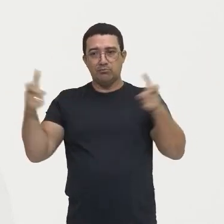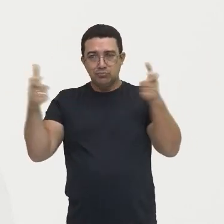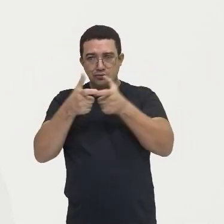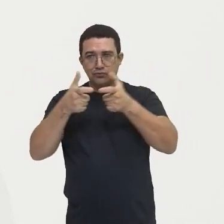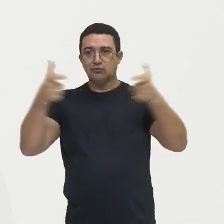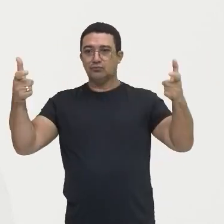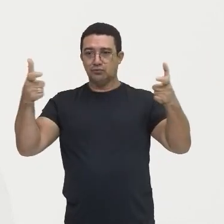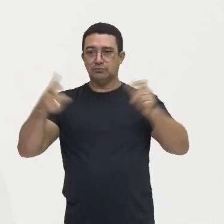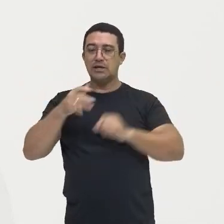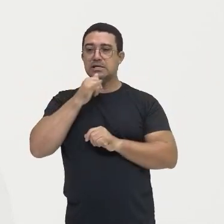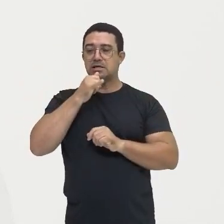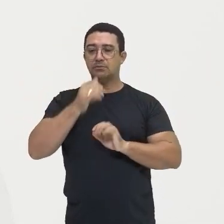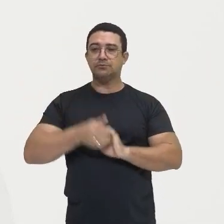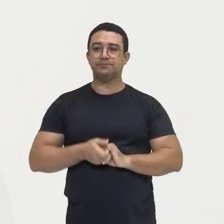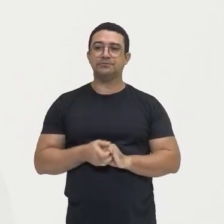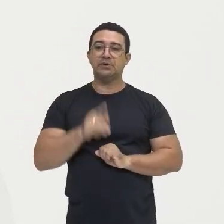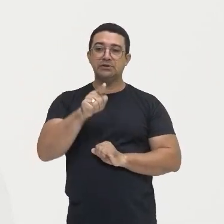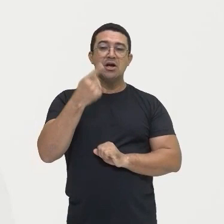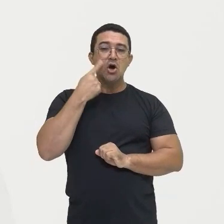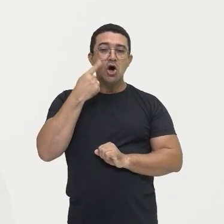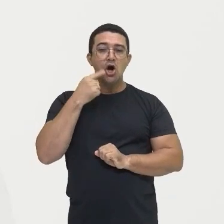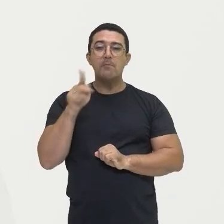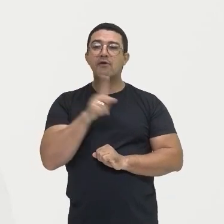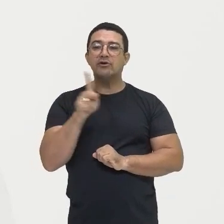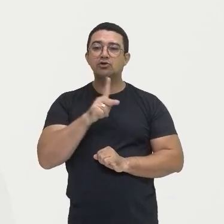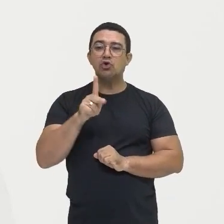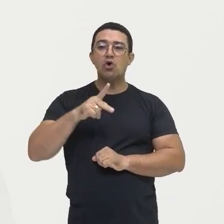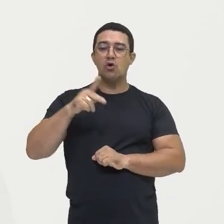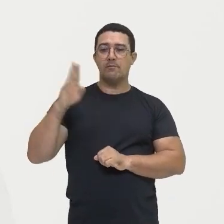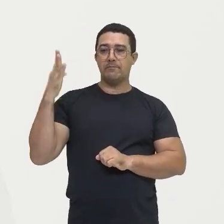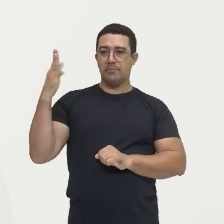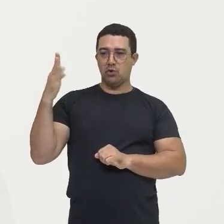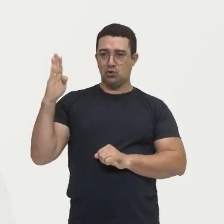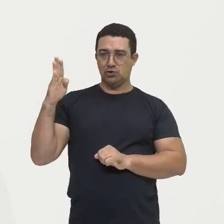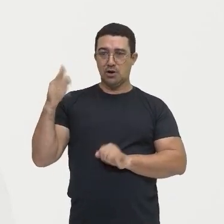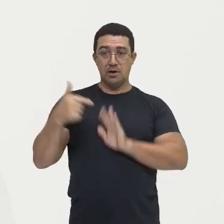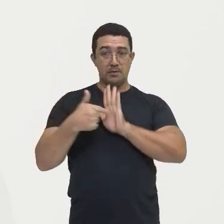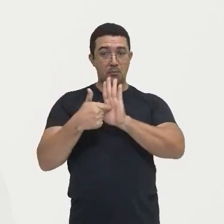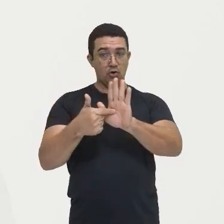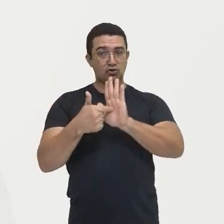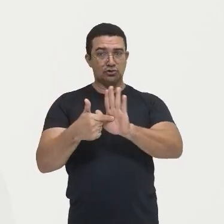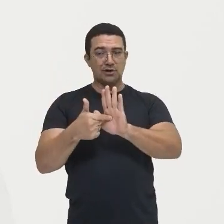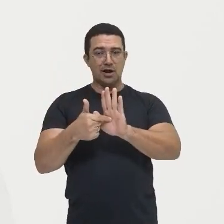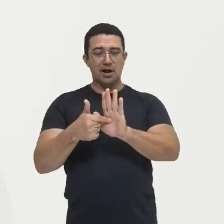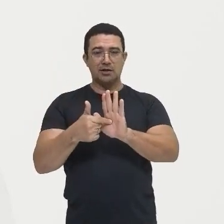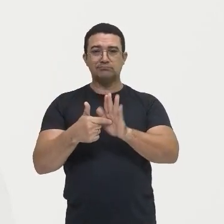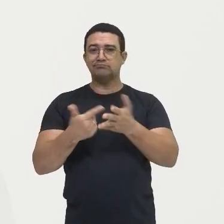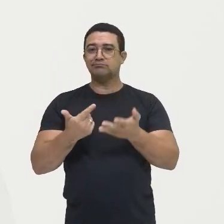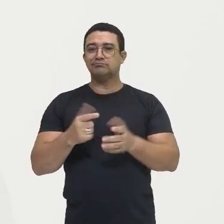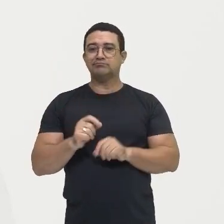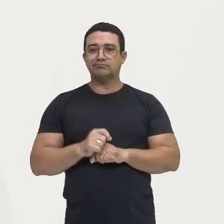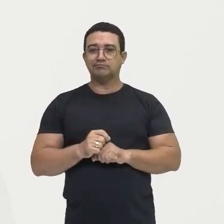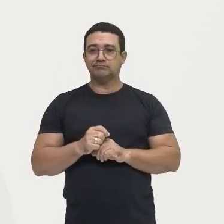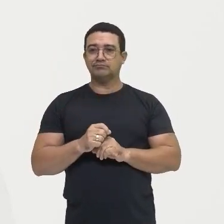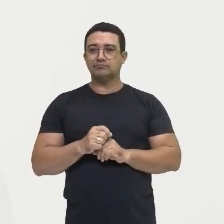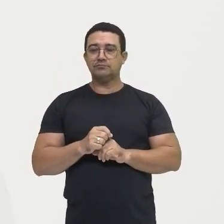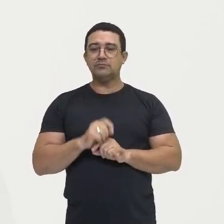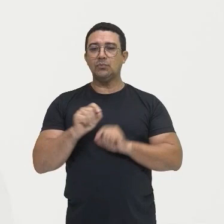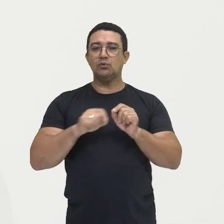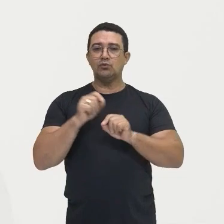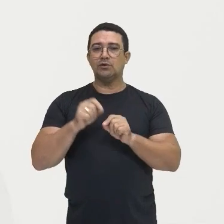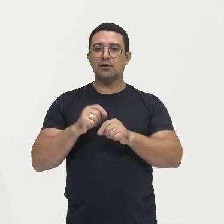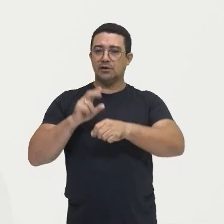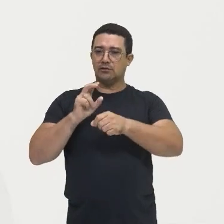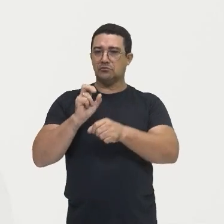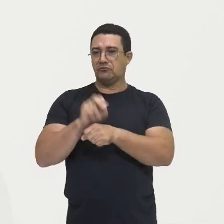quando você está vendo, um professor de biologia vai mostrar para vocês um organismo muito